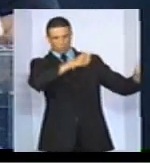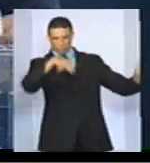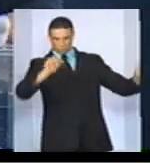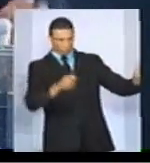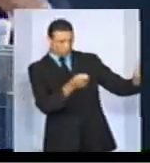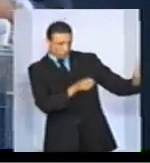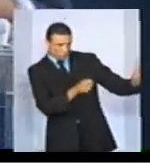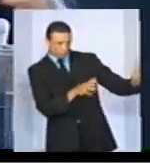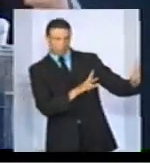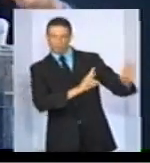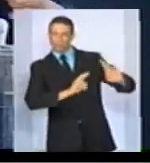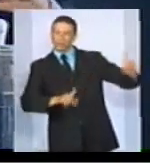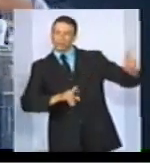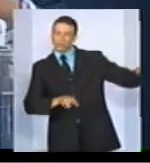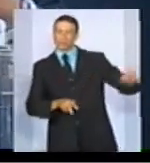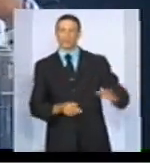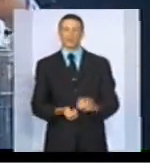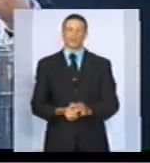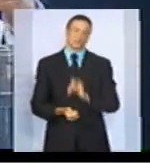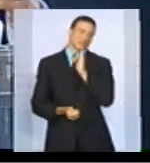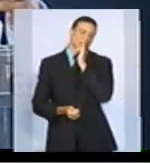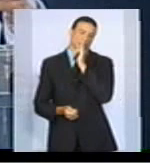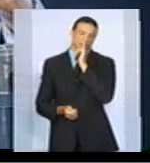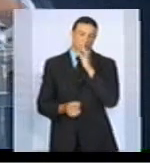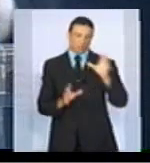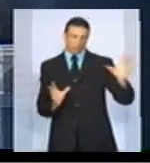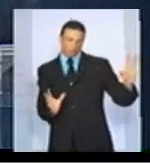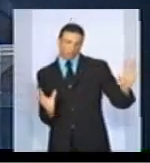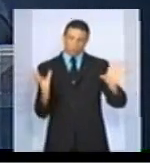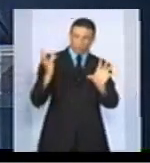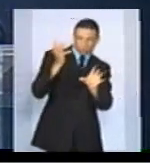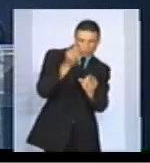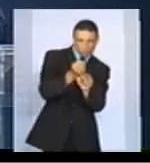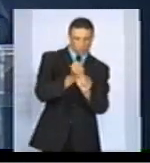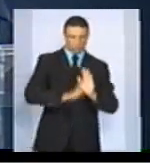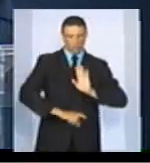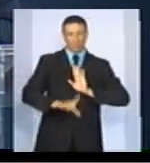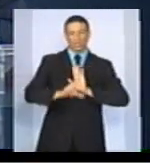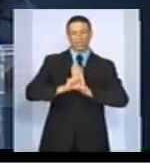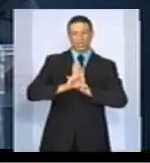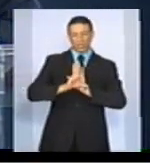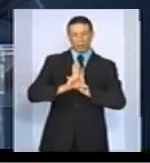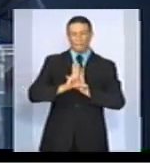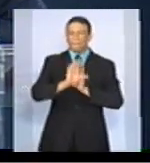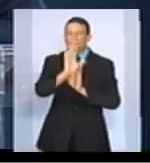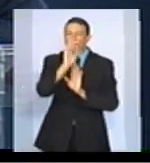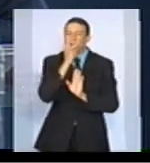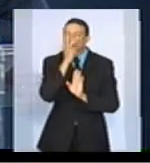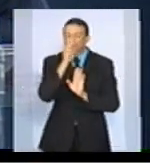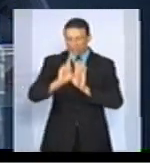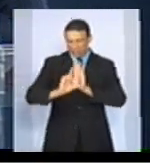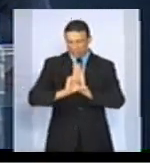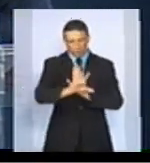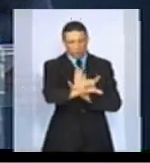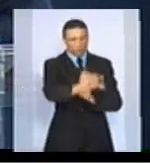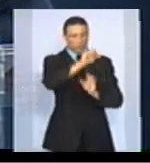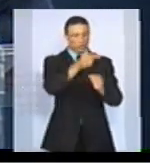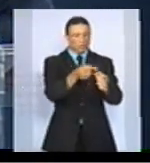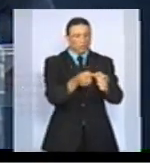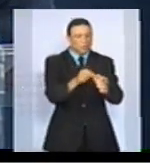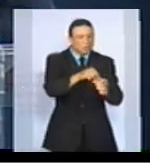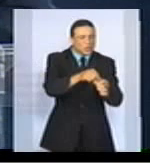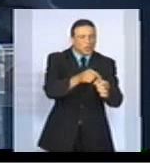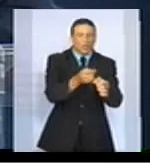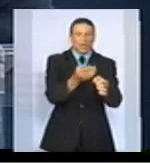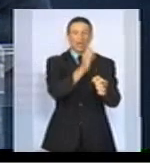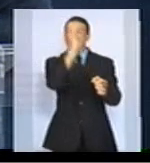na soma desses três conjuntos de tipos de canal a legislação escolheu aquele pedacinho aonde não há